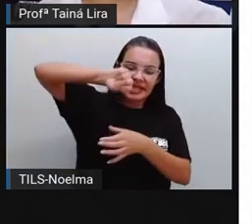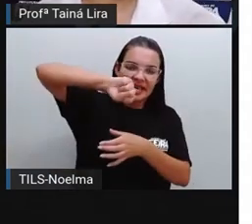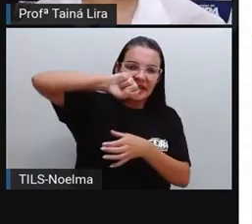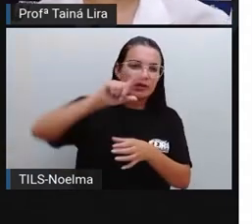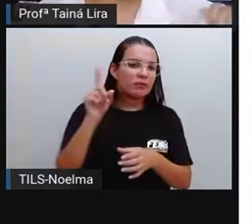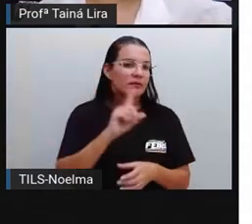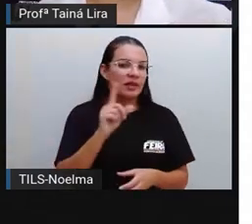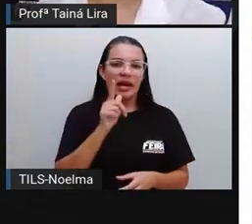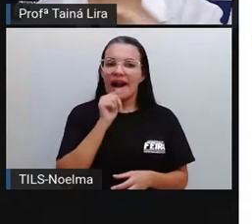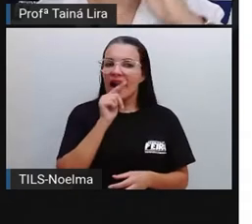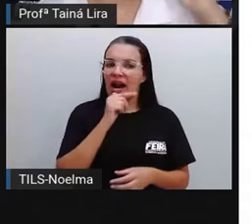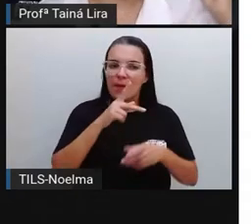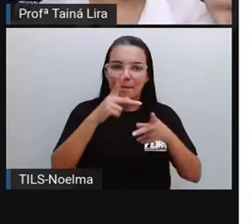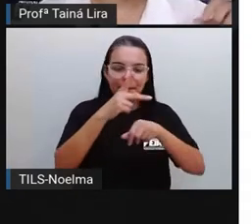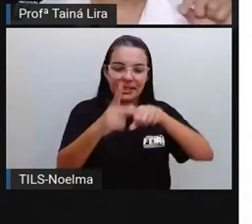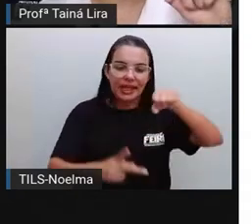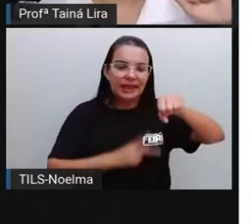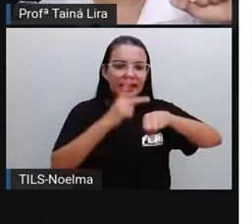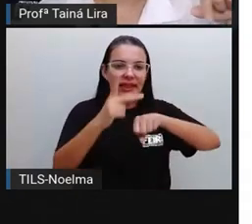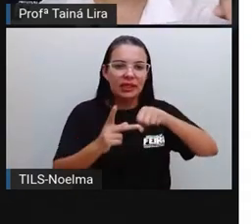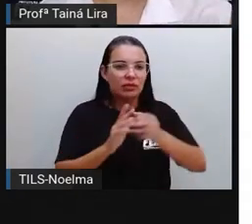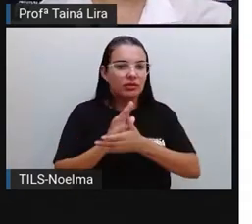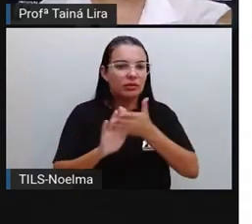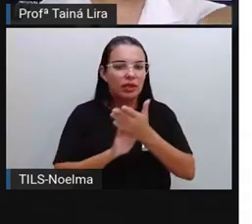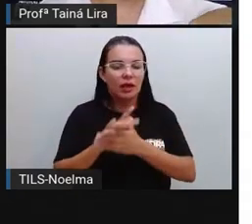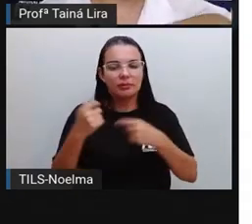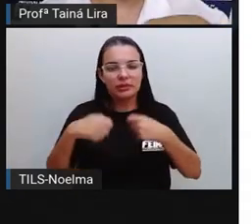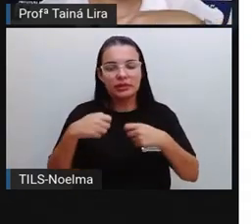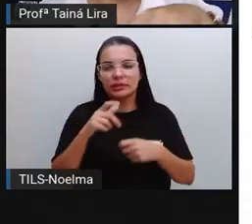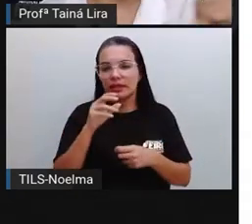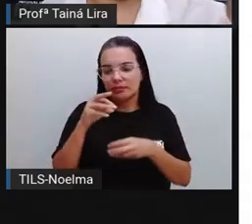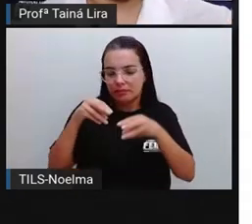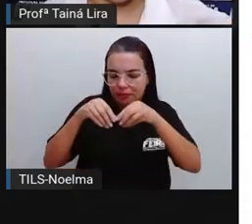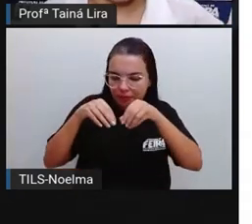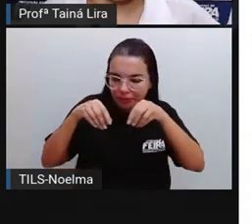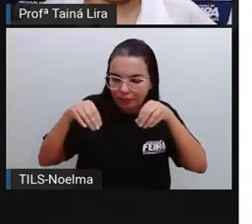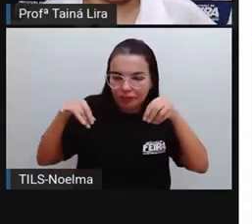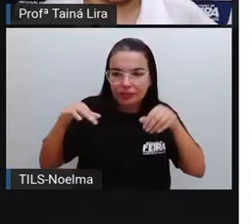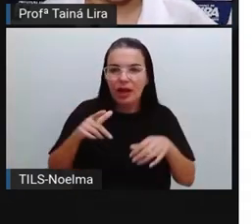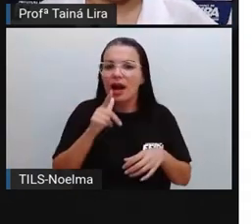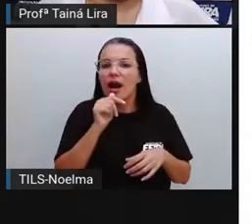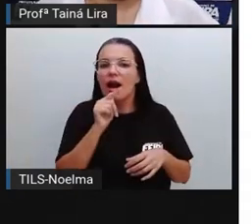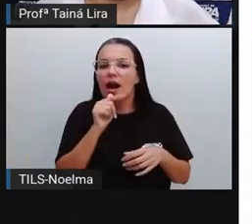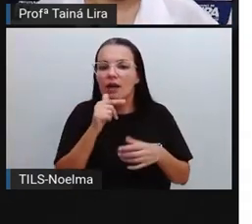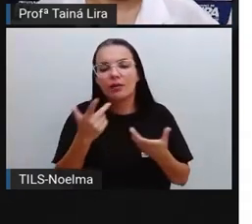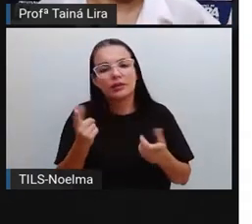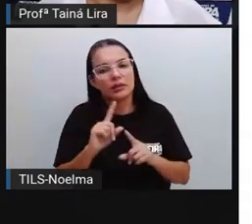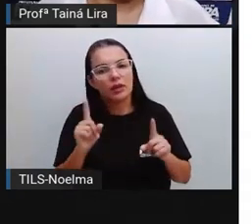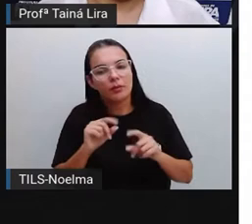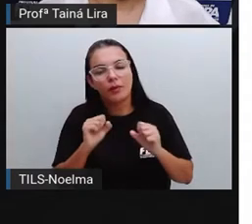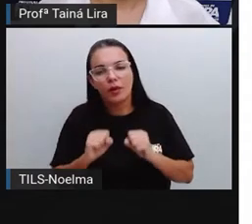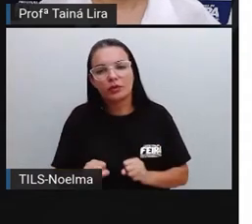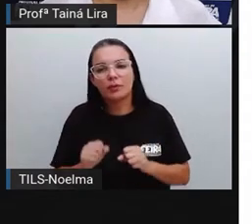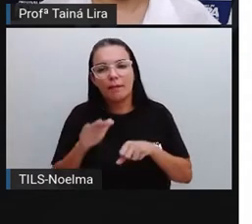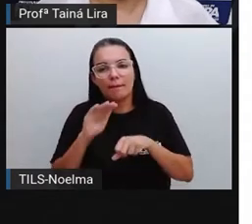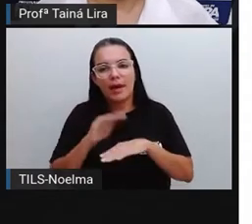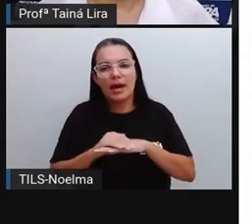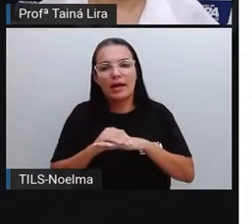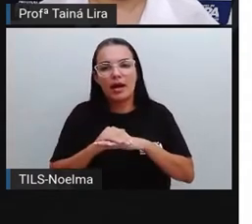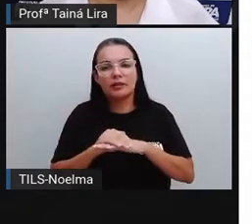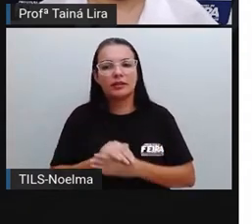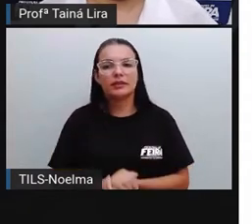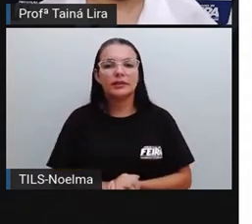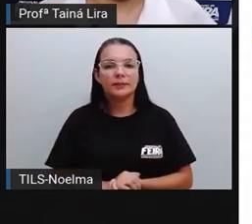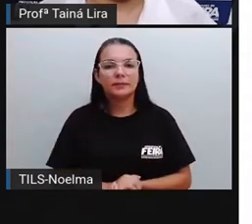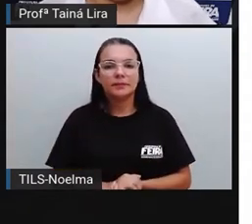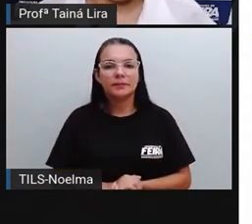água acumulada em pneu, cobrir os pneus, colocar areia ali no, nos pratinhos do vaso de planta, tá? E